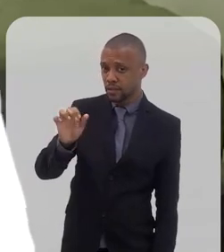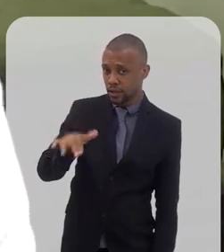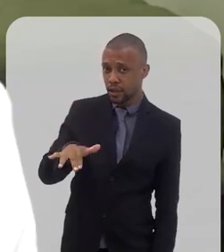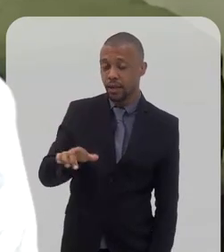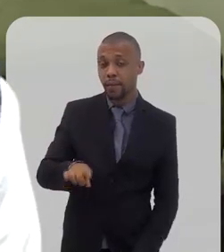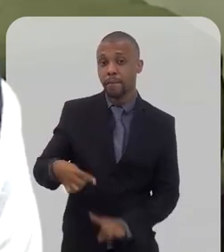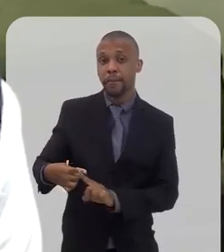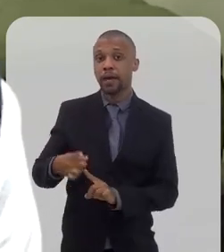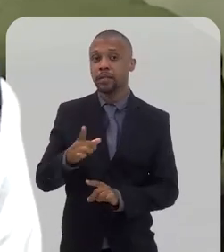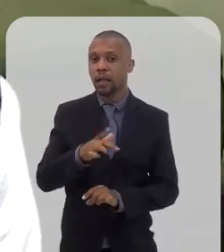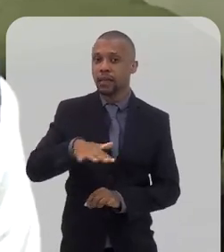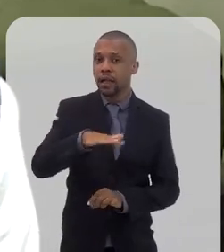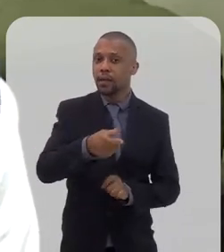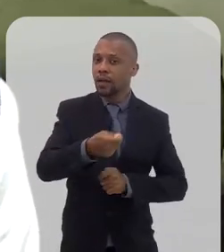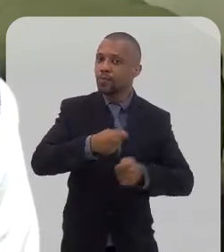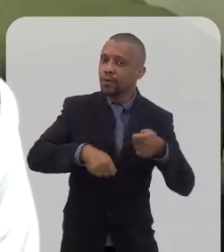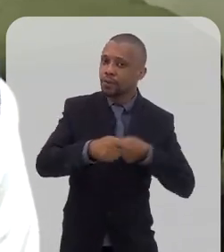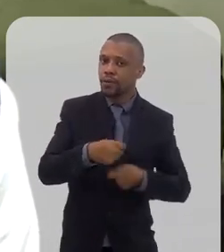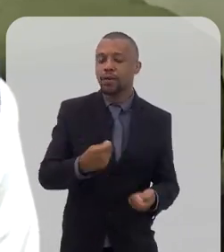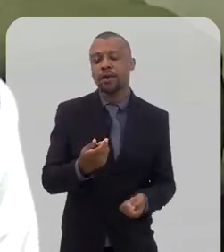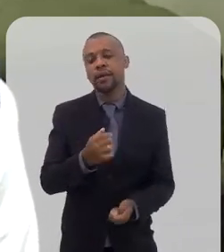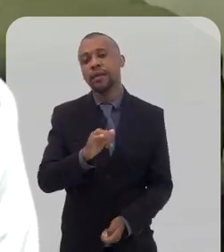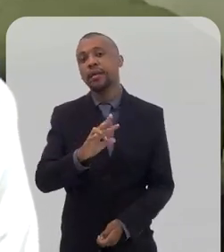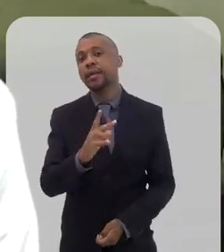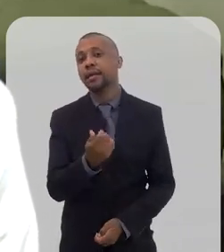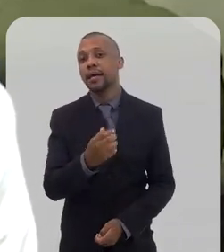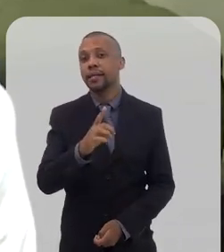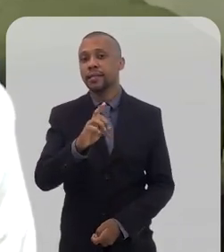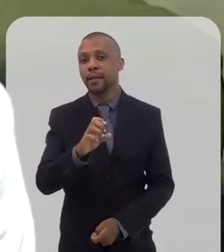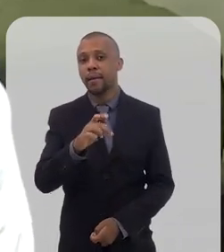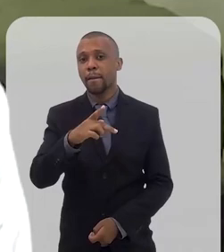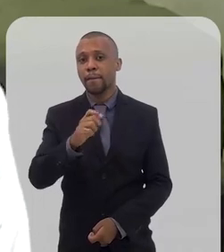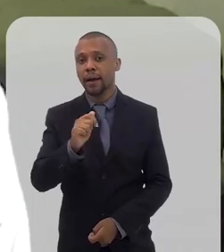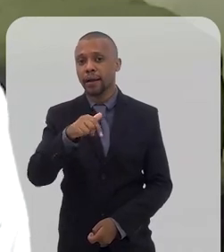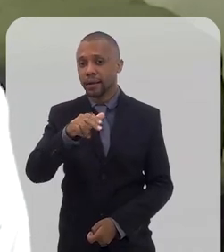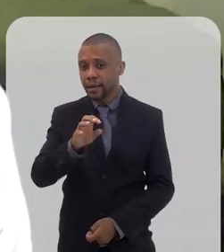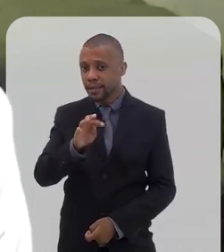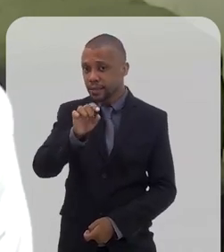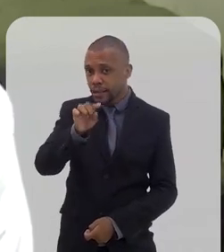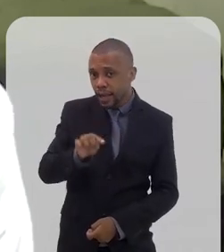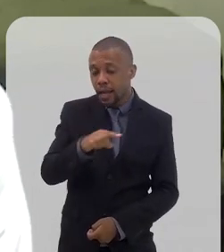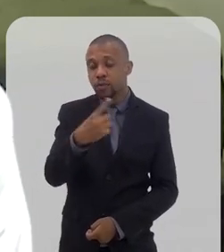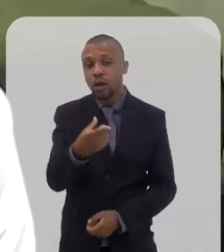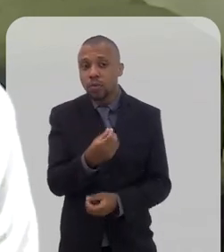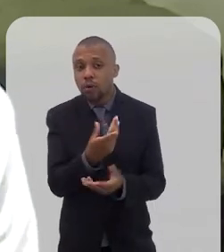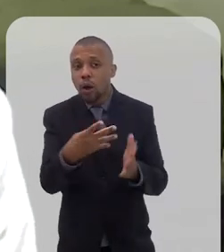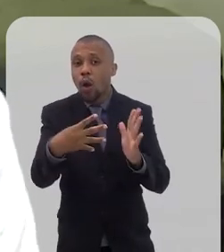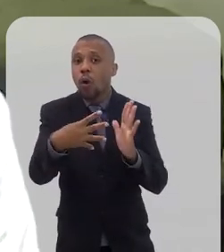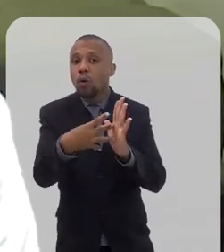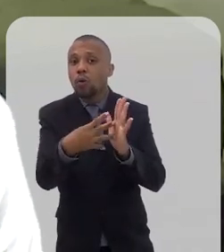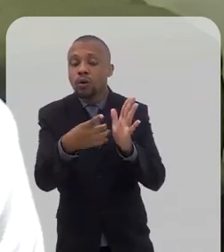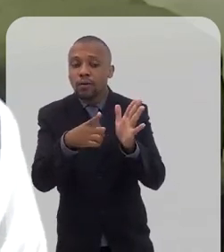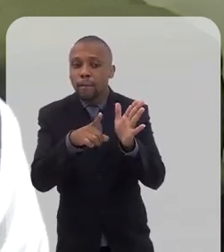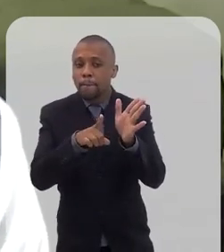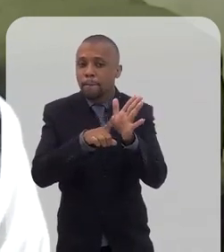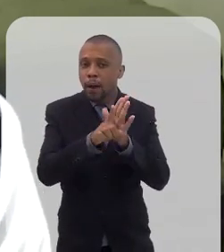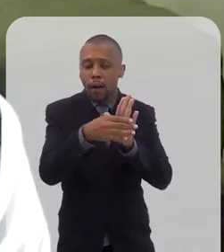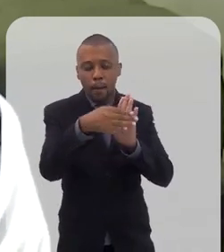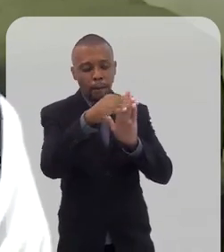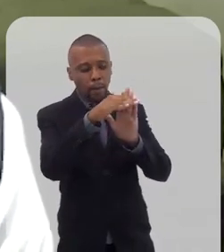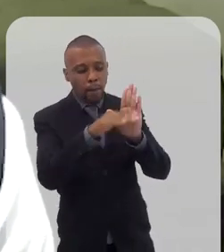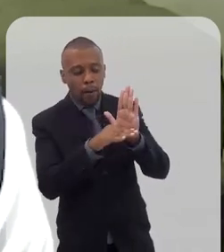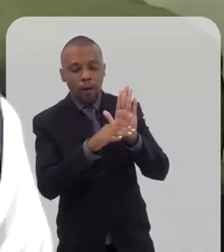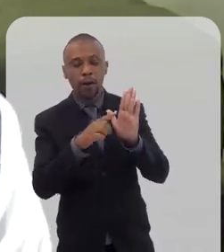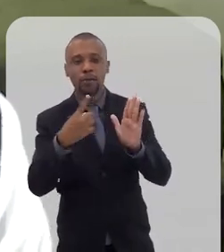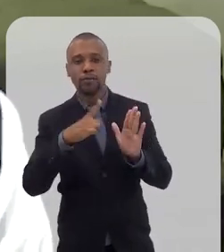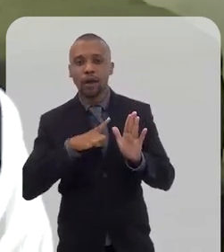Paquetá. Então, nós testamos o questionário, nós testamos o uso da tecnologia,